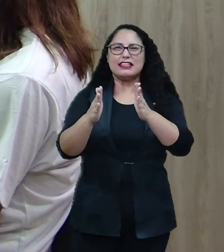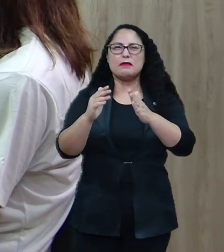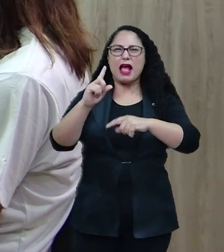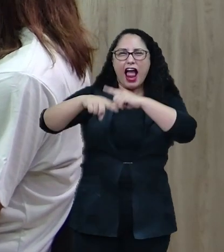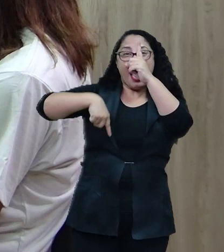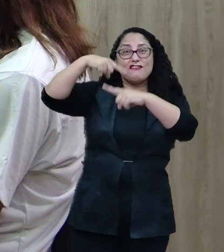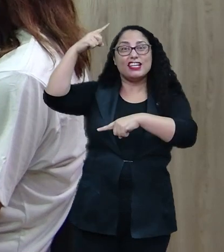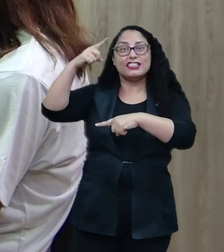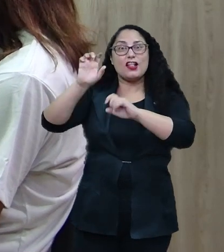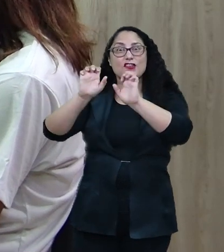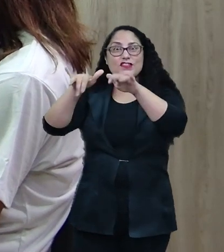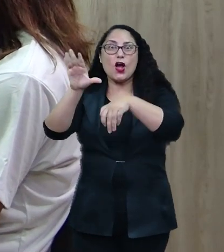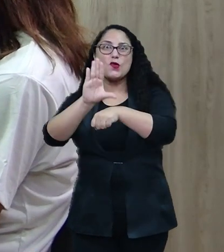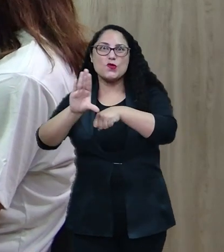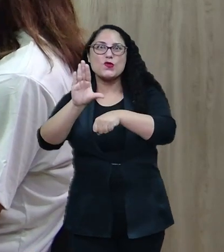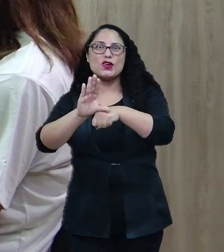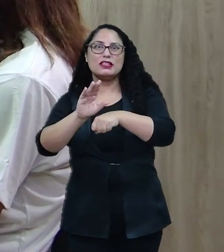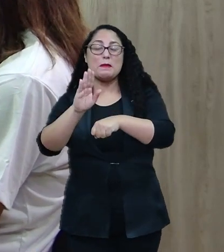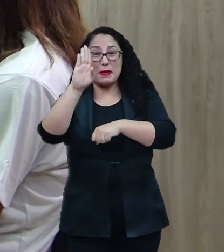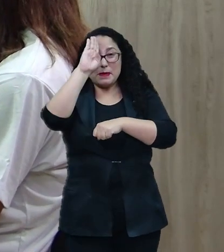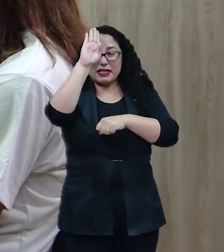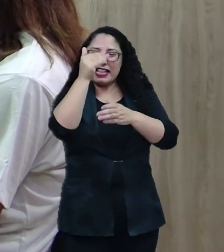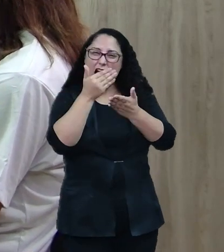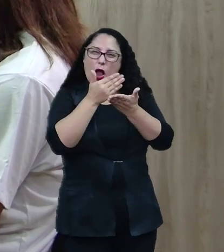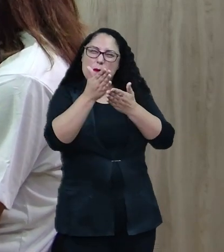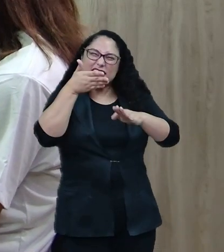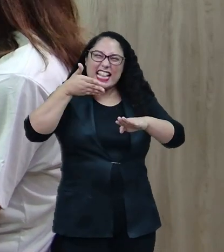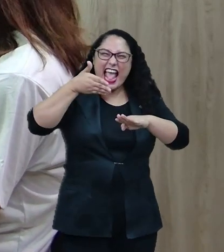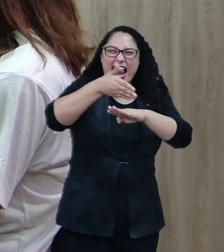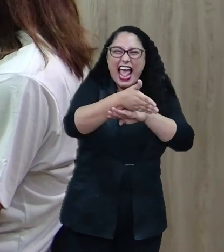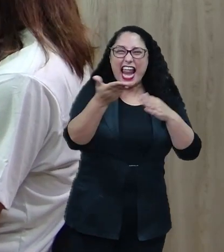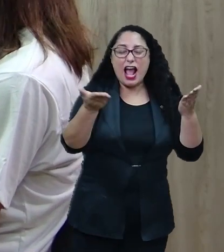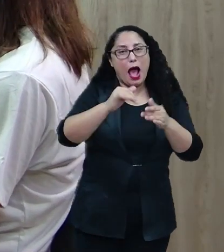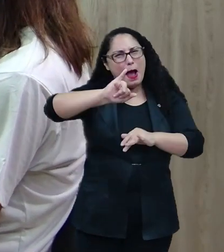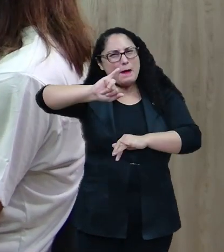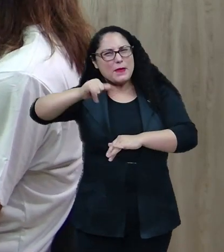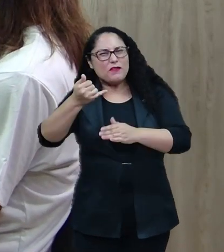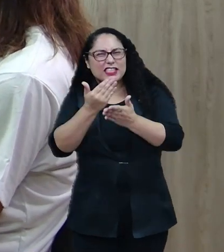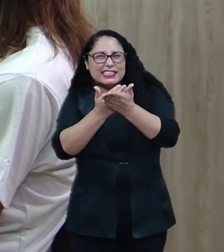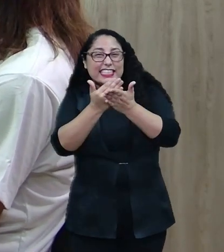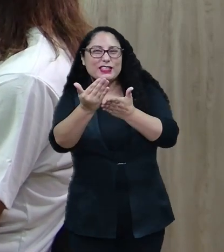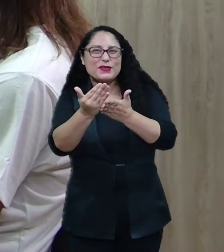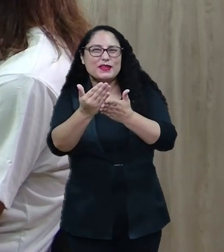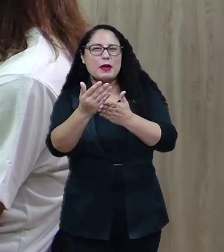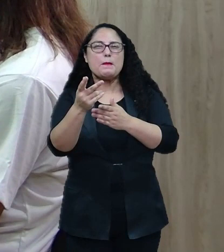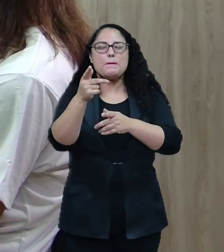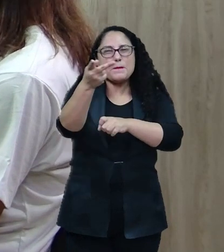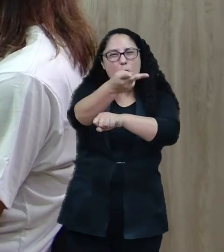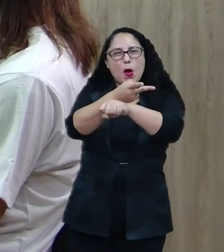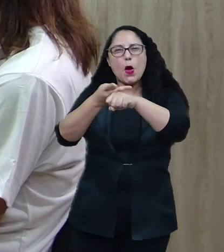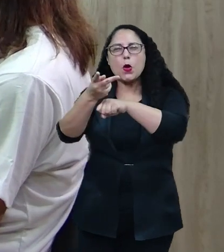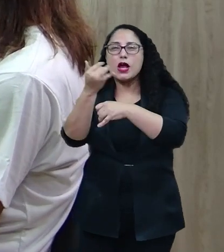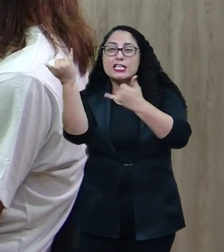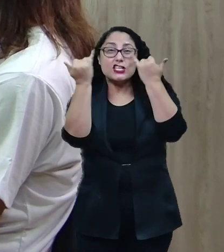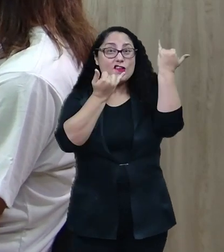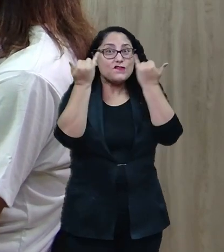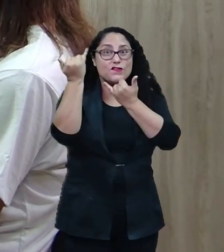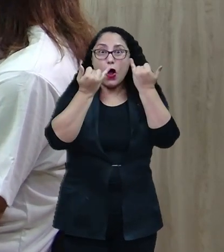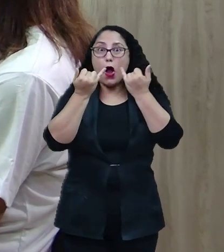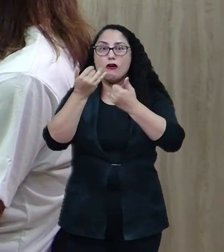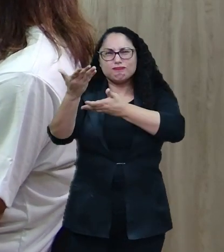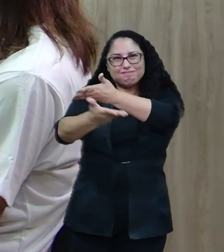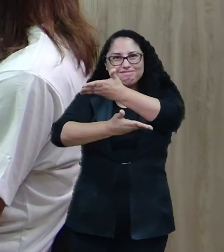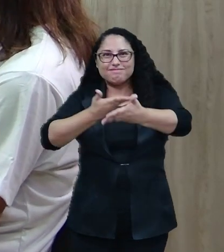mais avançada, assim, pro final do curso, mas principalmente para quem está entrando agora, aproveita desde o início. Se procura, se informa,